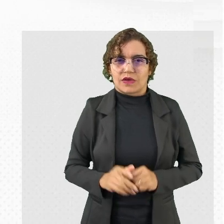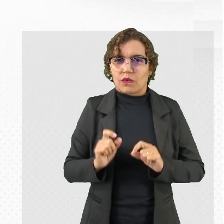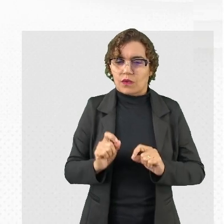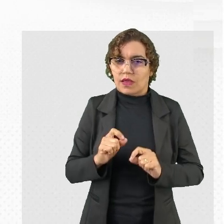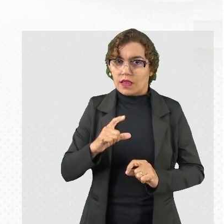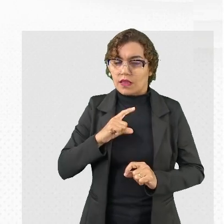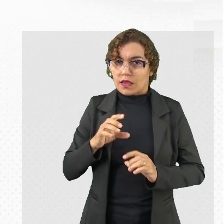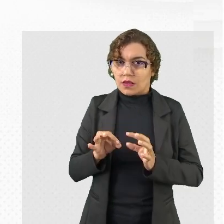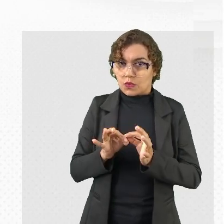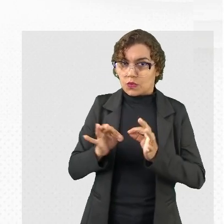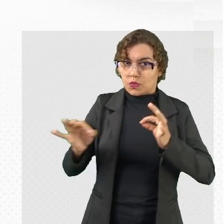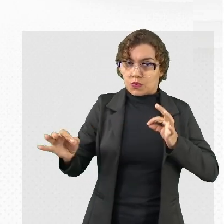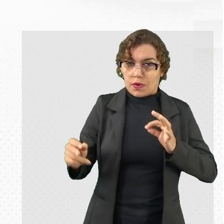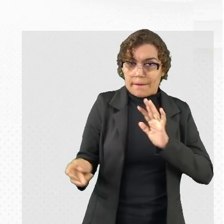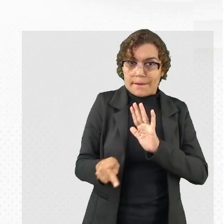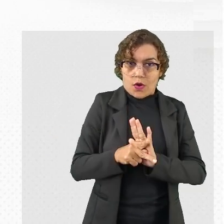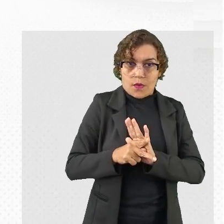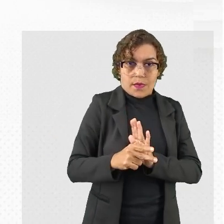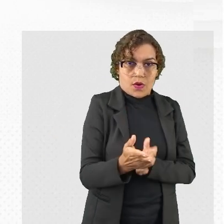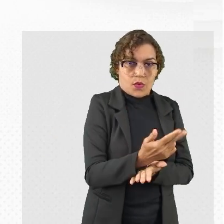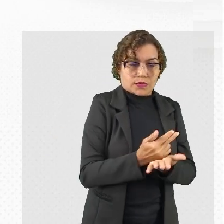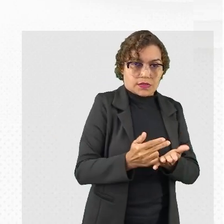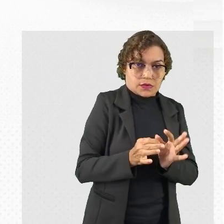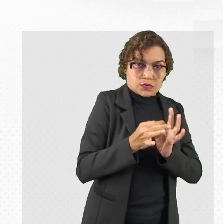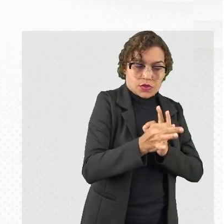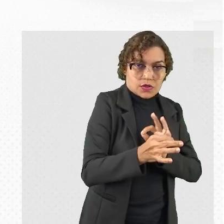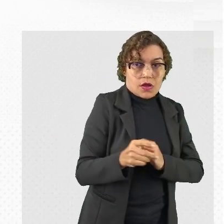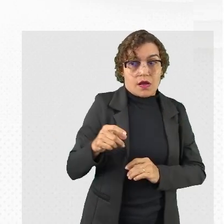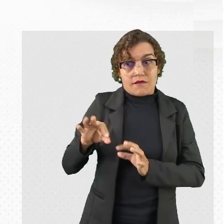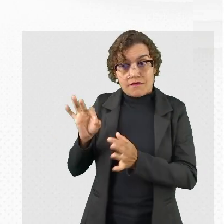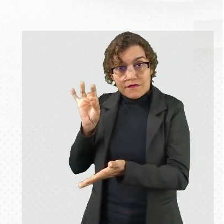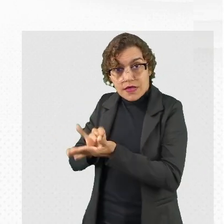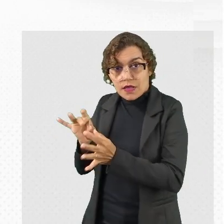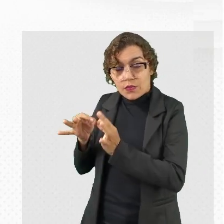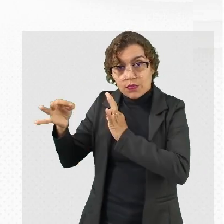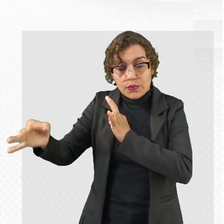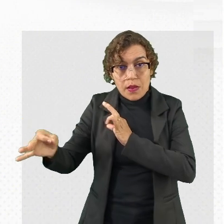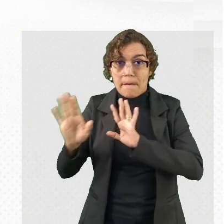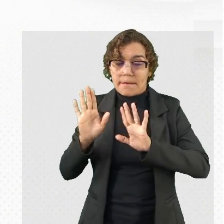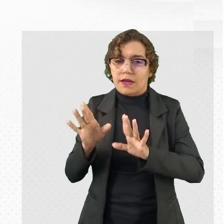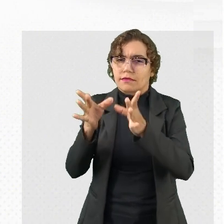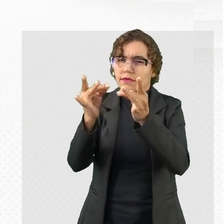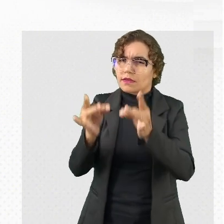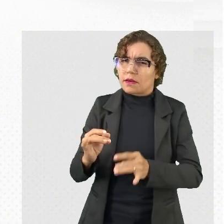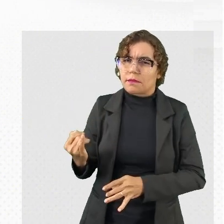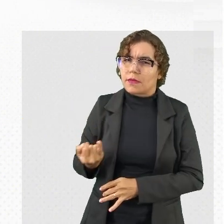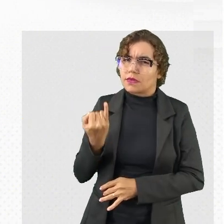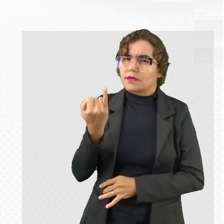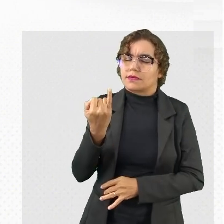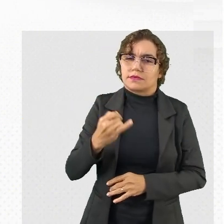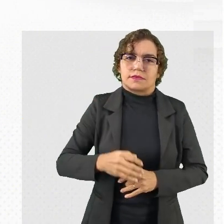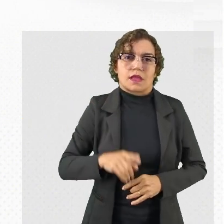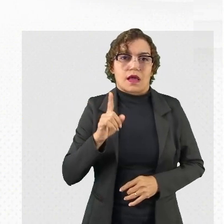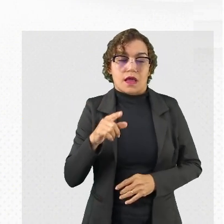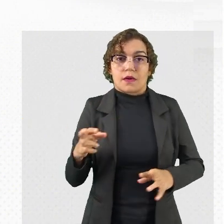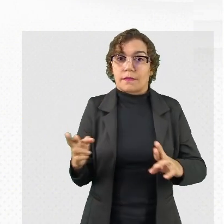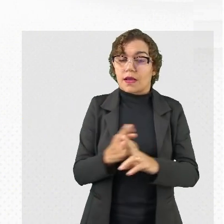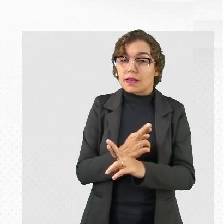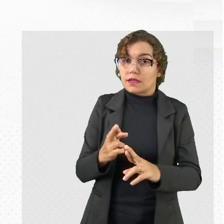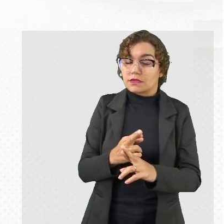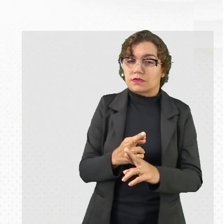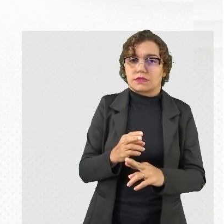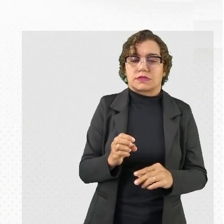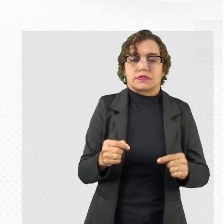entre a distância no desenho e a distância real. Só que um detalhe muito importante. É uma relação de centímetro